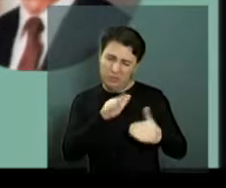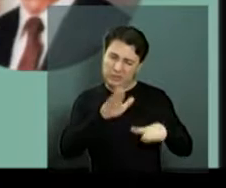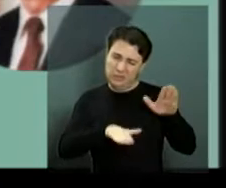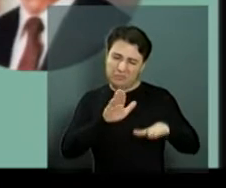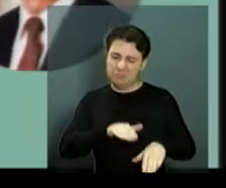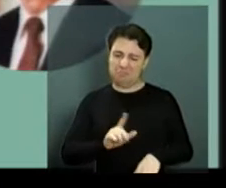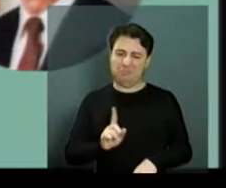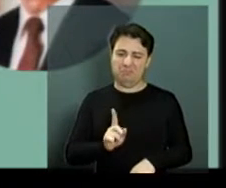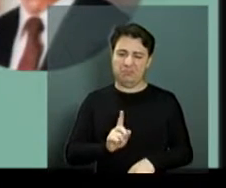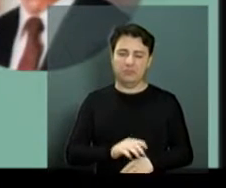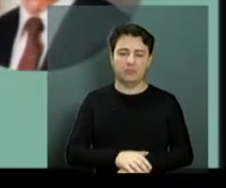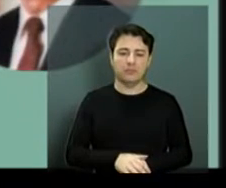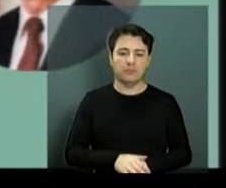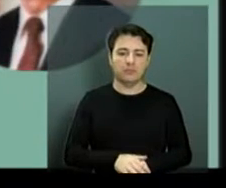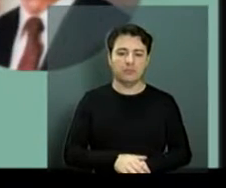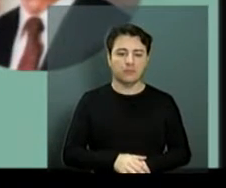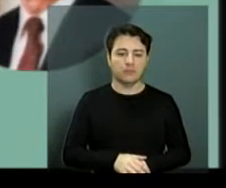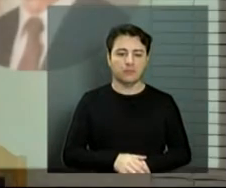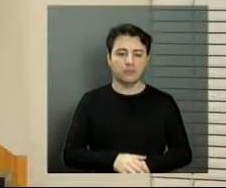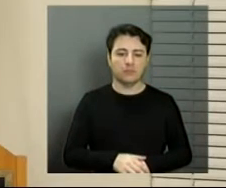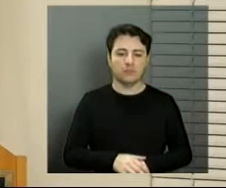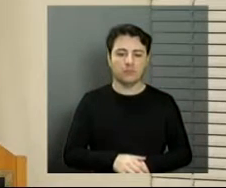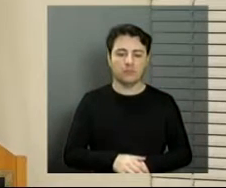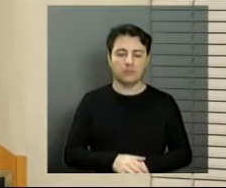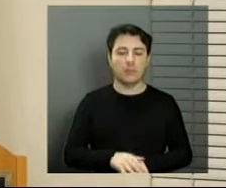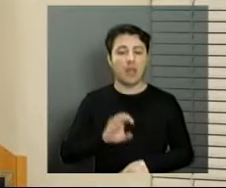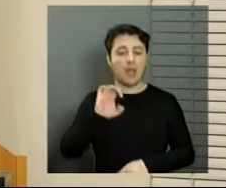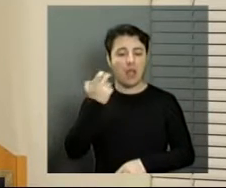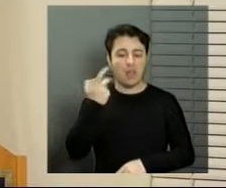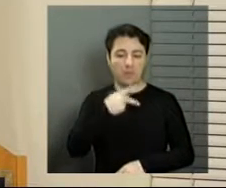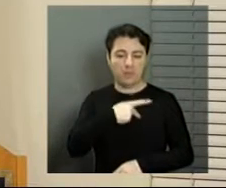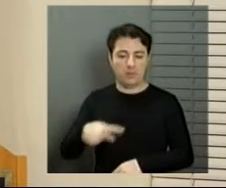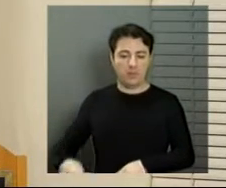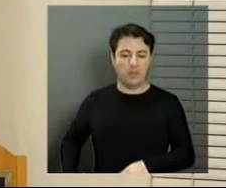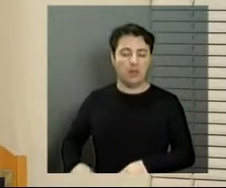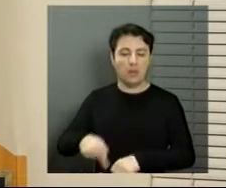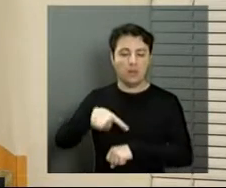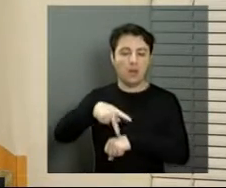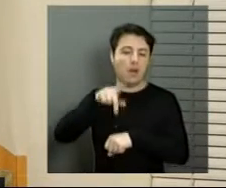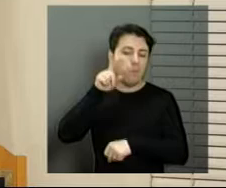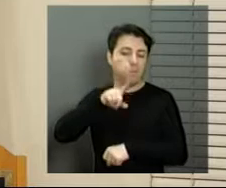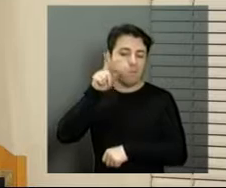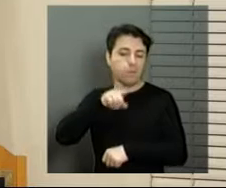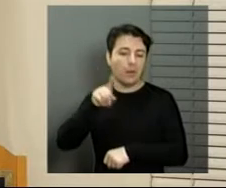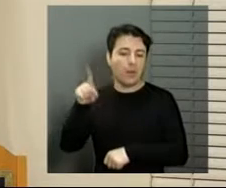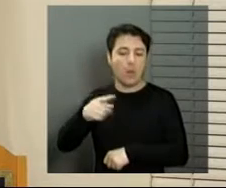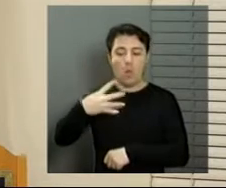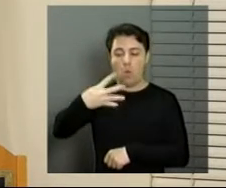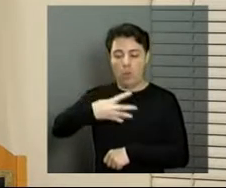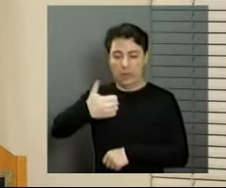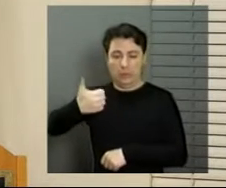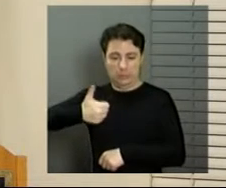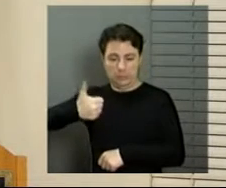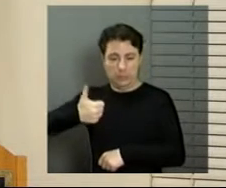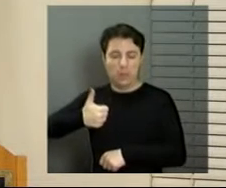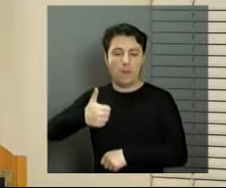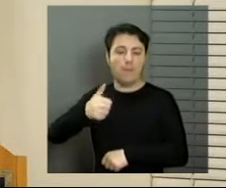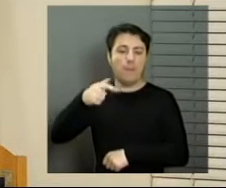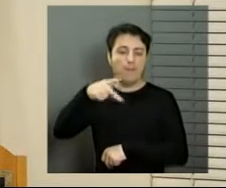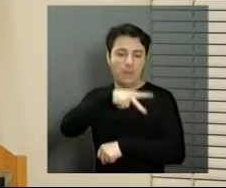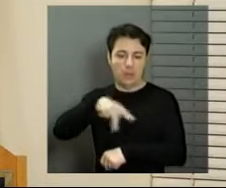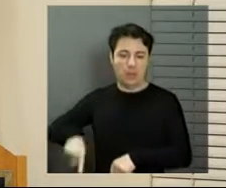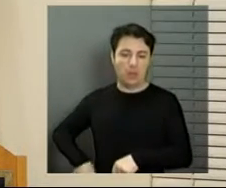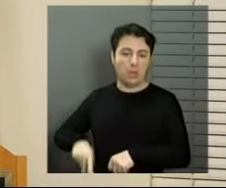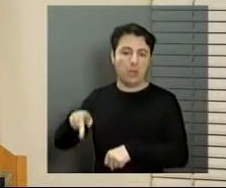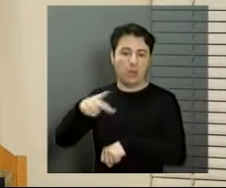importante que às vezes a gente pensa dessa forma, né? George Herbert Walker Bush foi o 41º presidente dos Estados